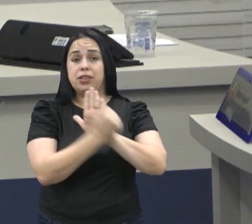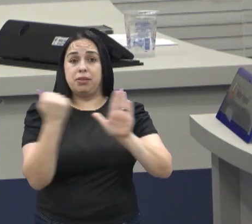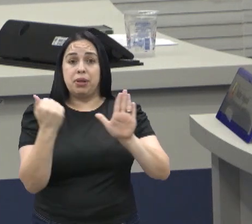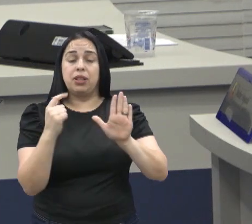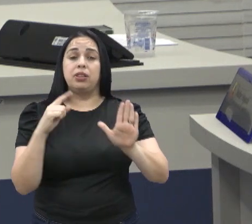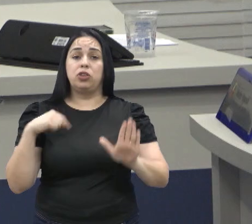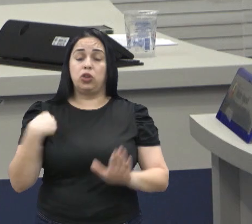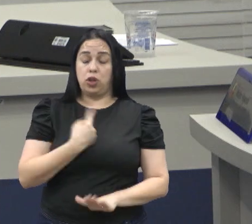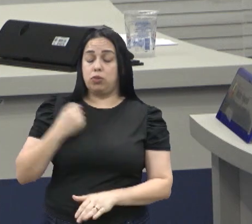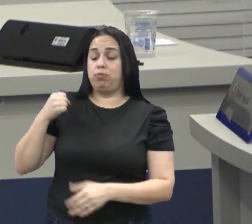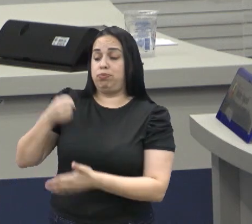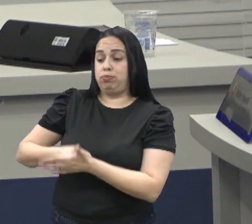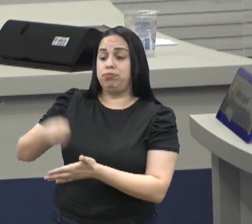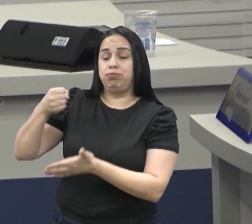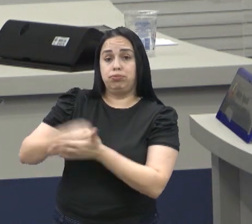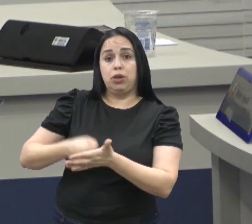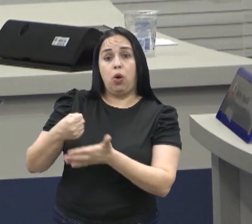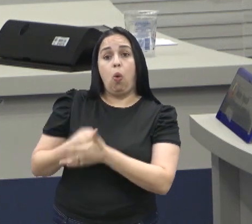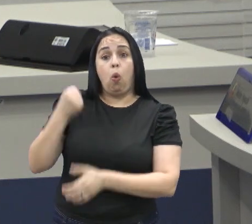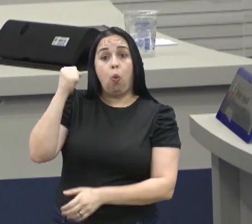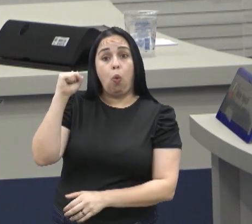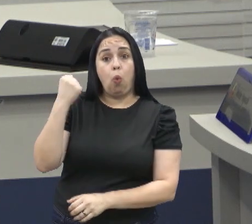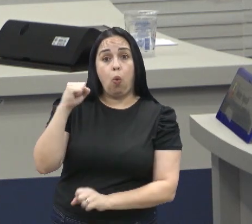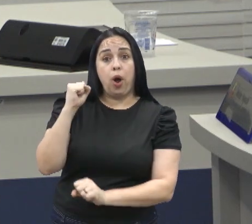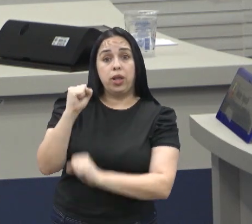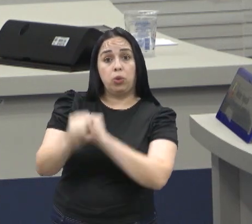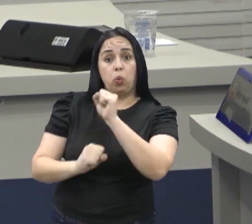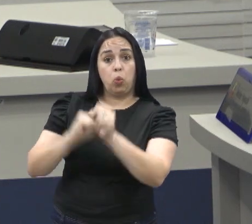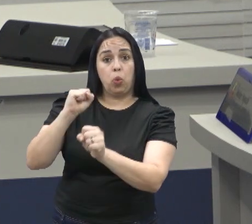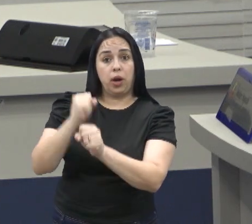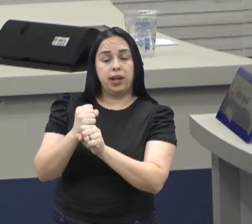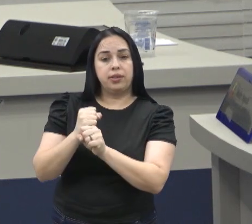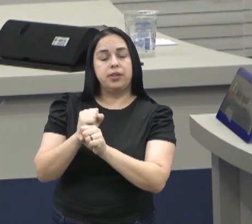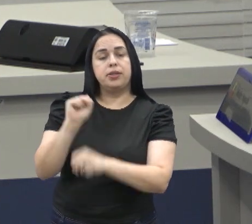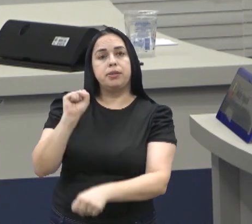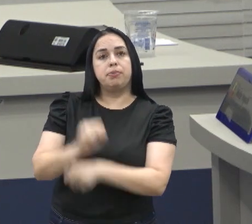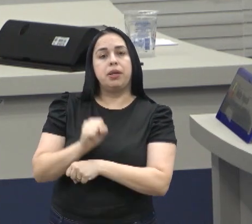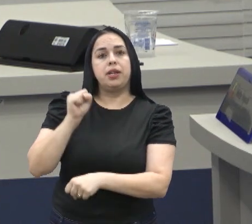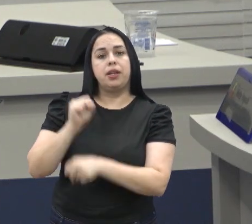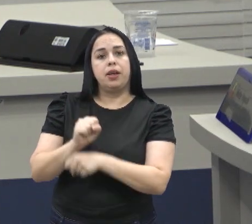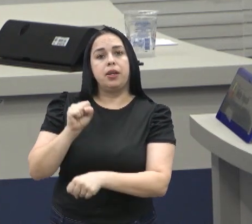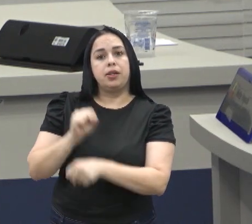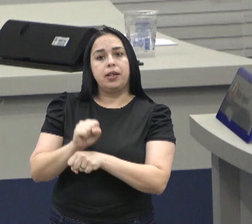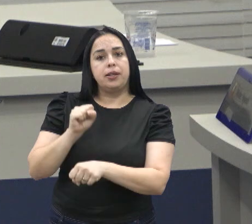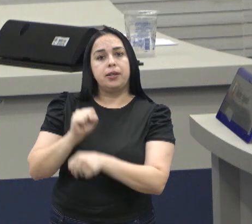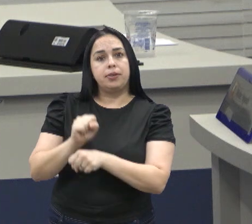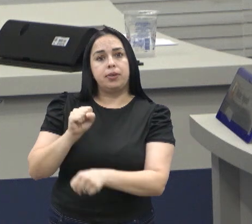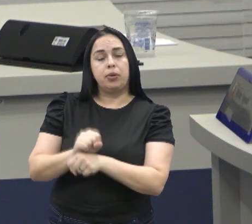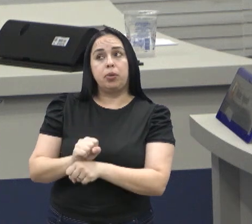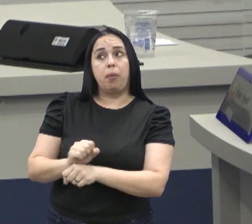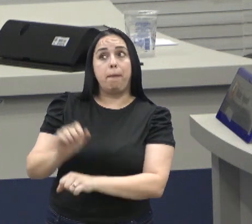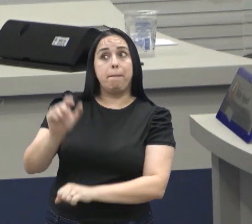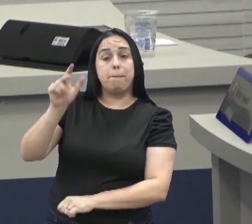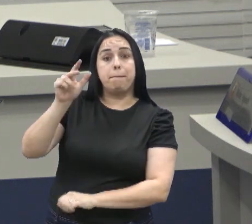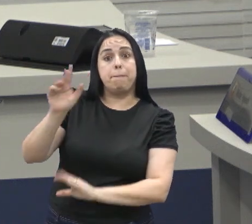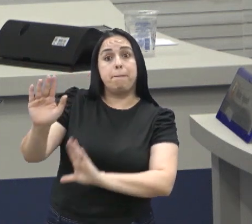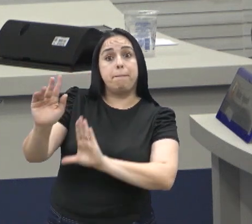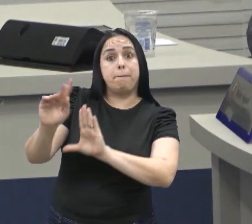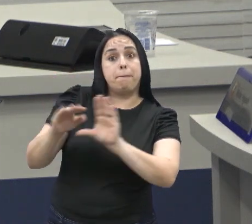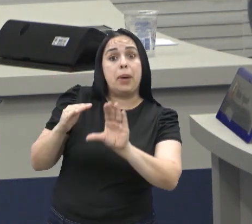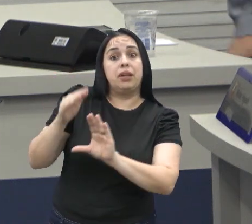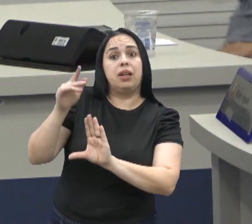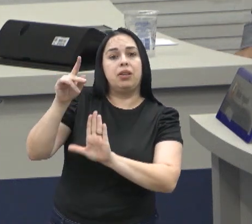8 anos, continuamos aí esperando do Executivo o projeto que era